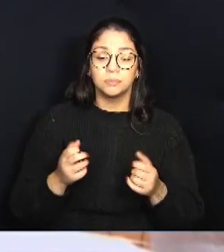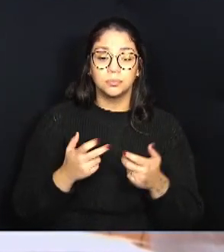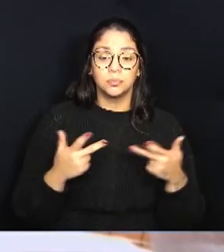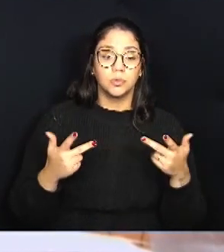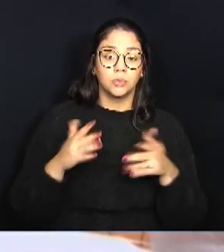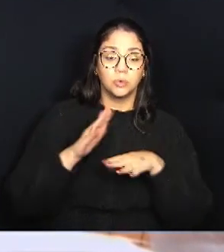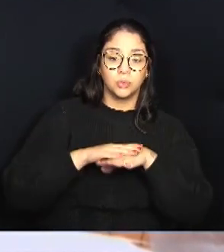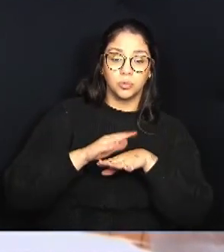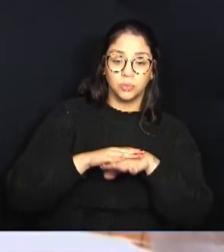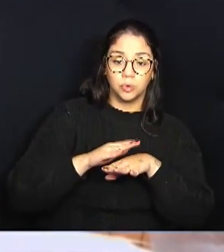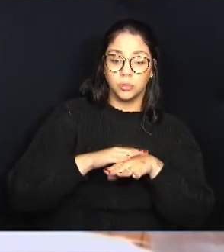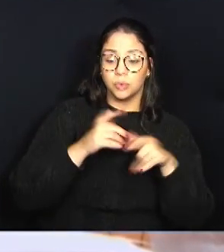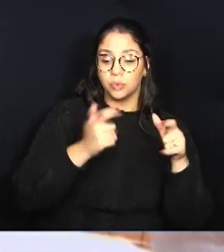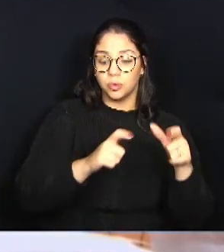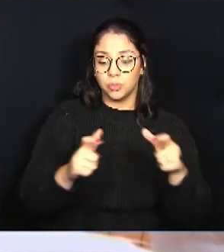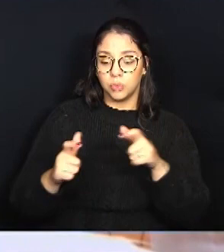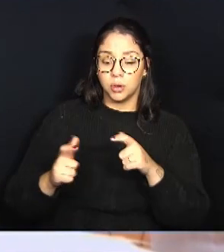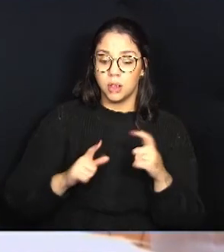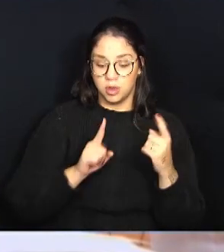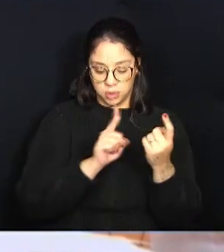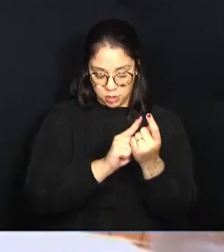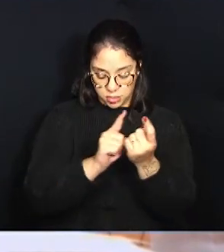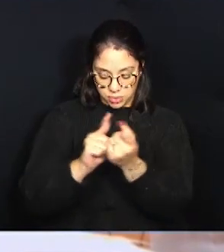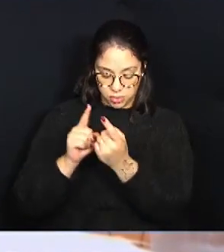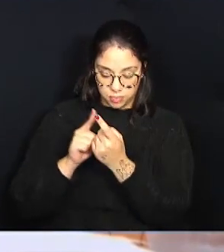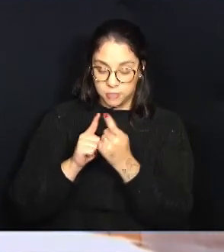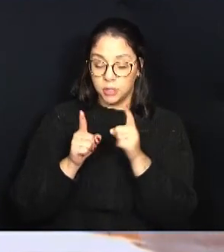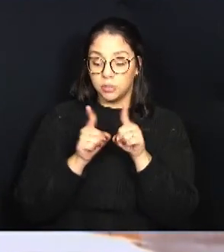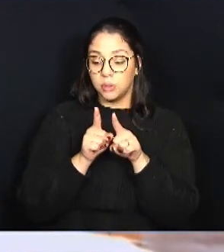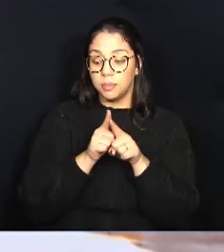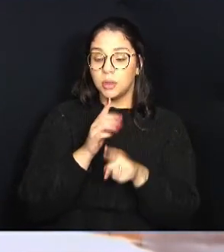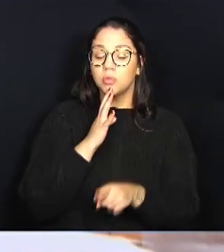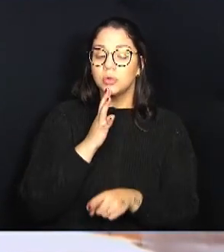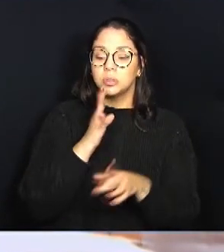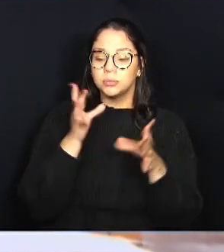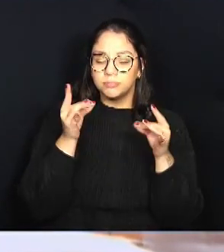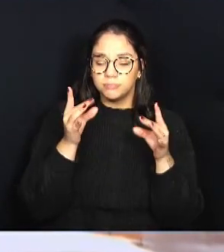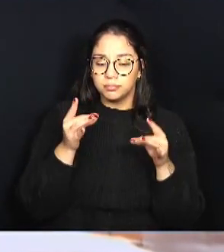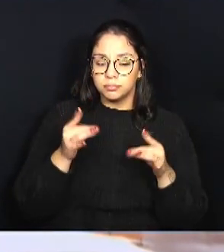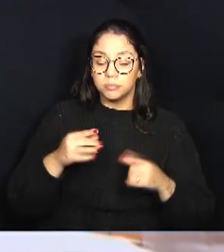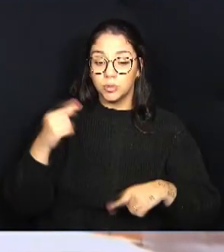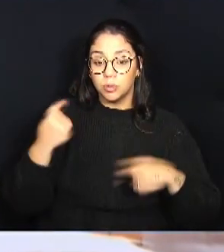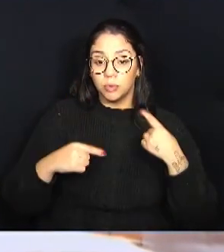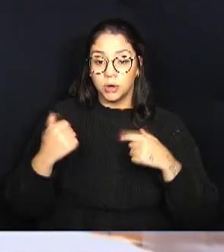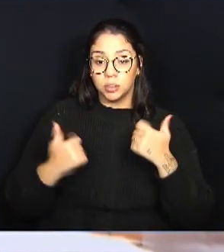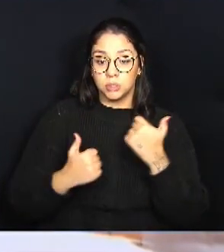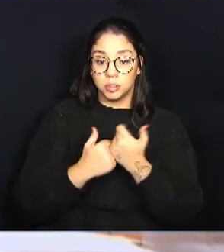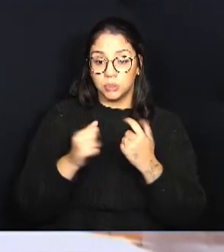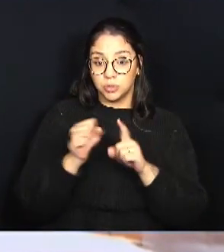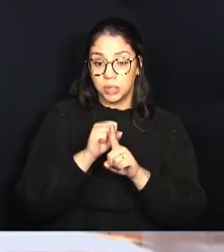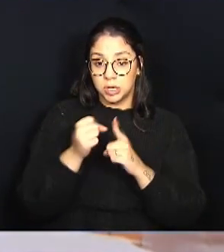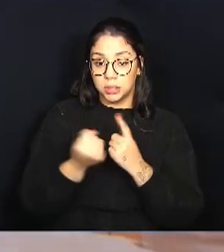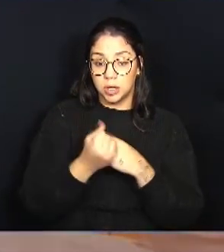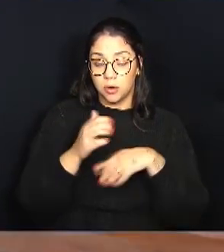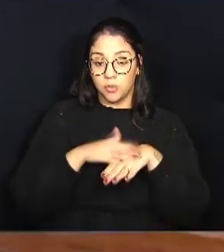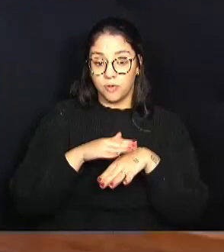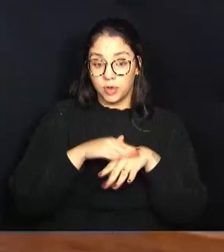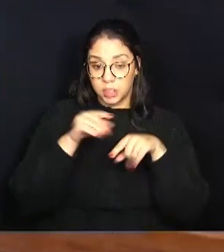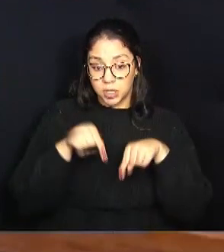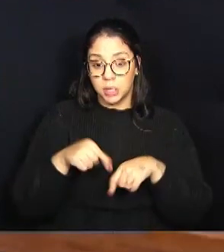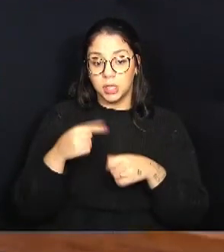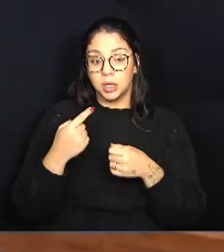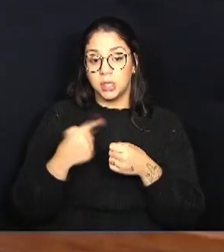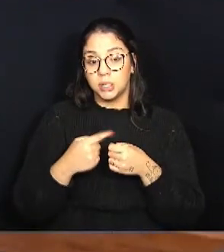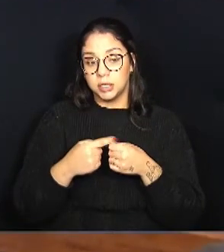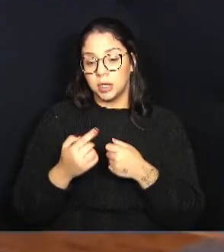um dos locais de atendimento, conhecer em detalhes toda a política de assistência social que tem sido feita na cidade. Entre